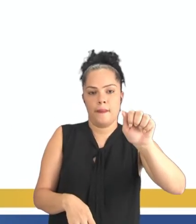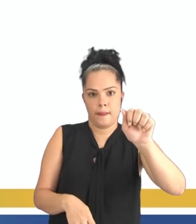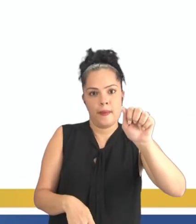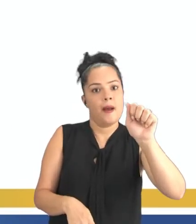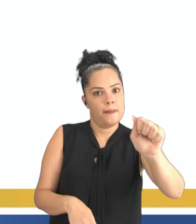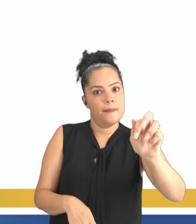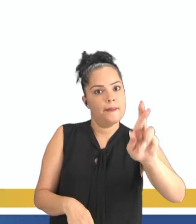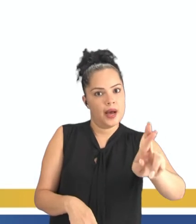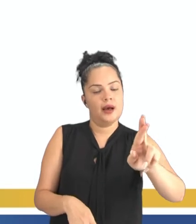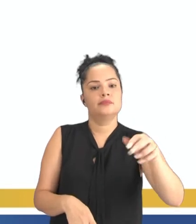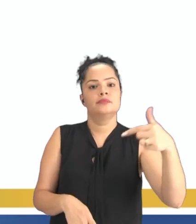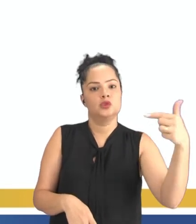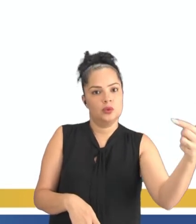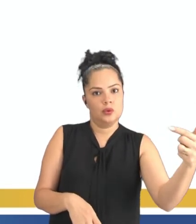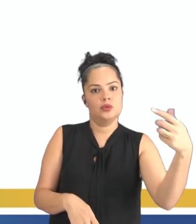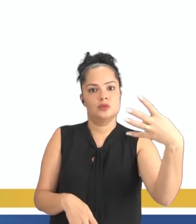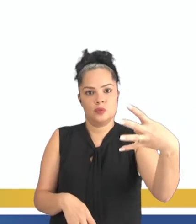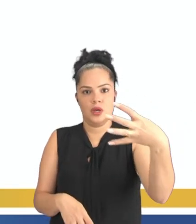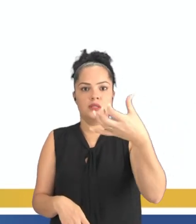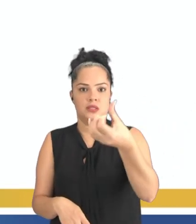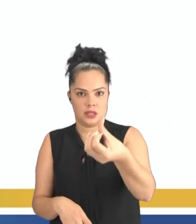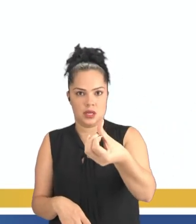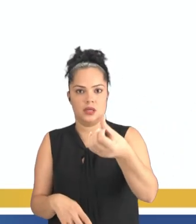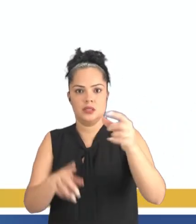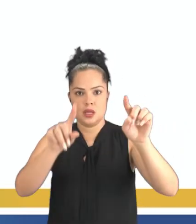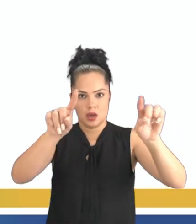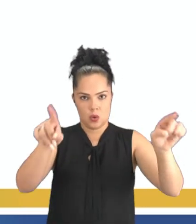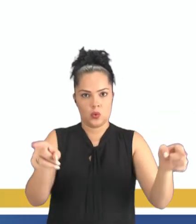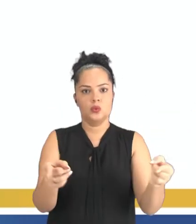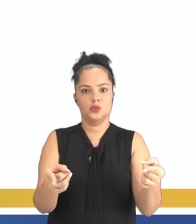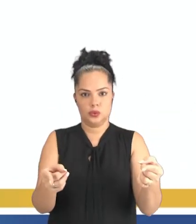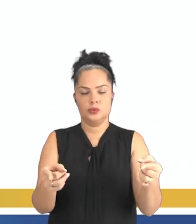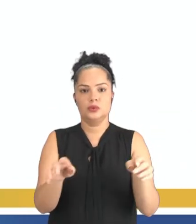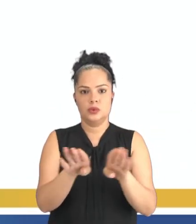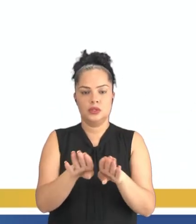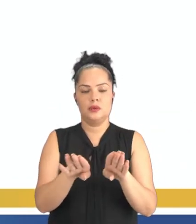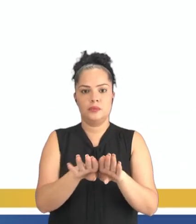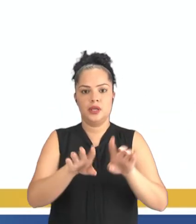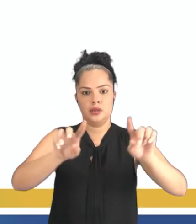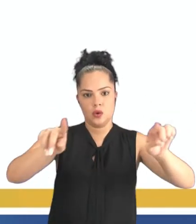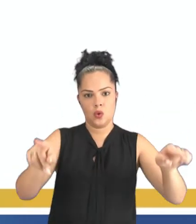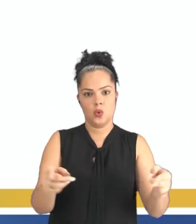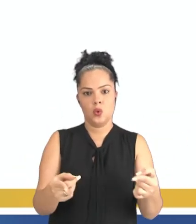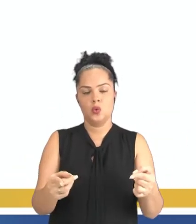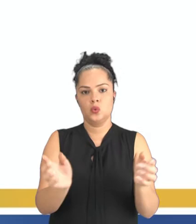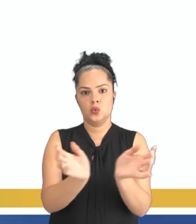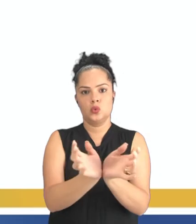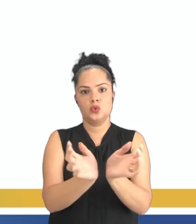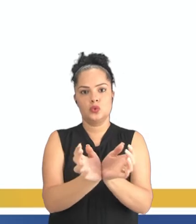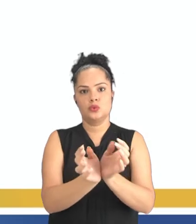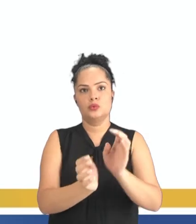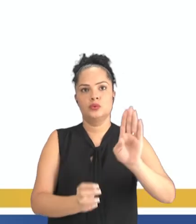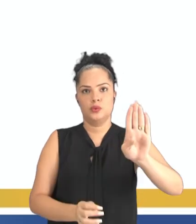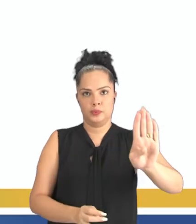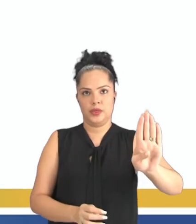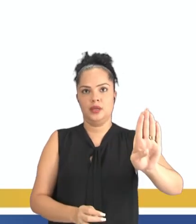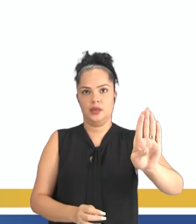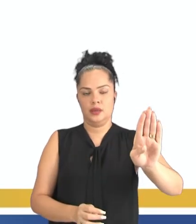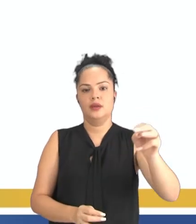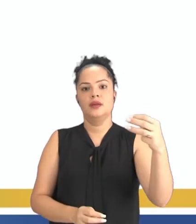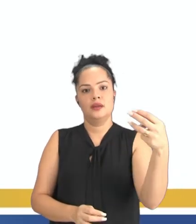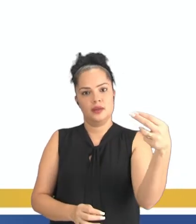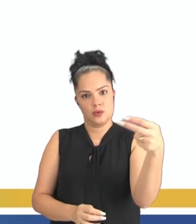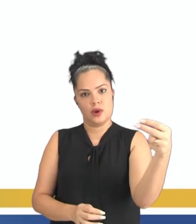2, 4 e 6, o conjunto B. E a quantidade de elementos do conjunto B, 3. Então repare que todos esses